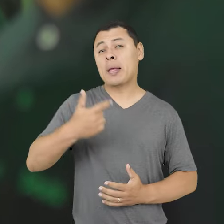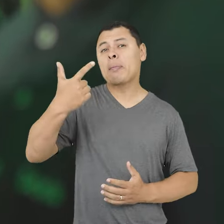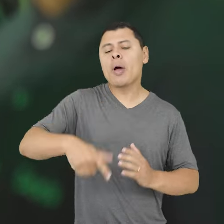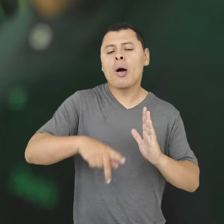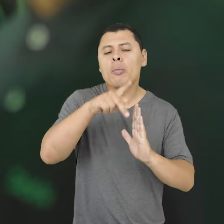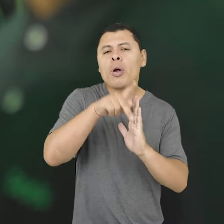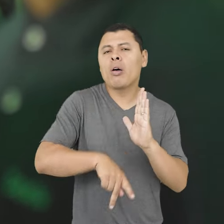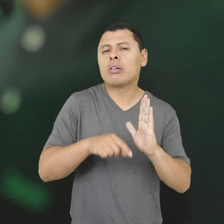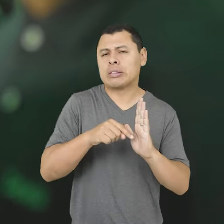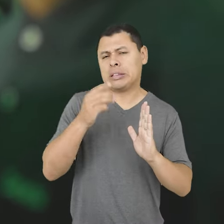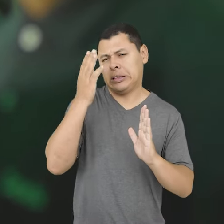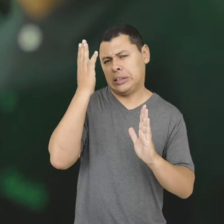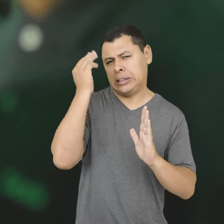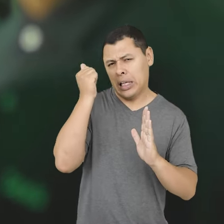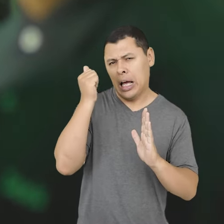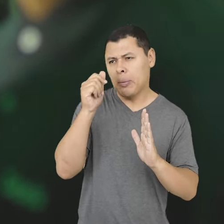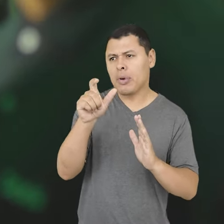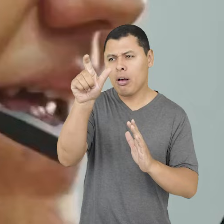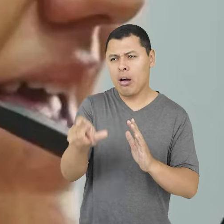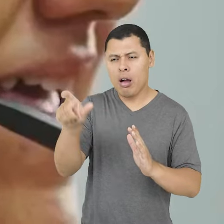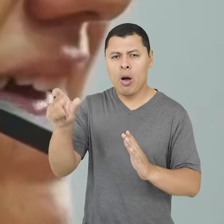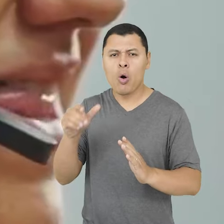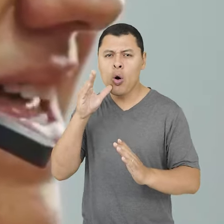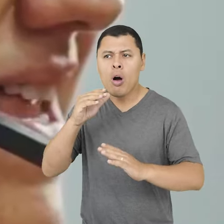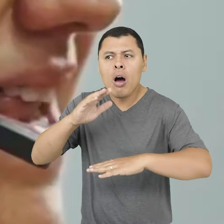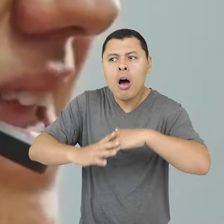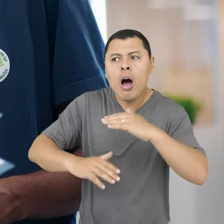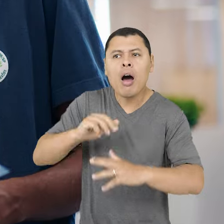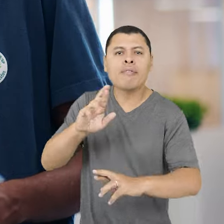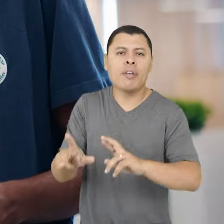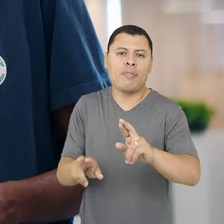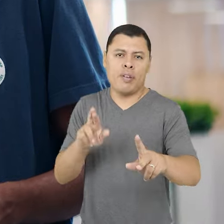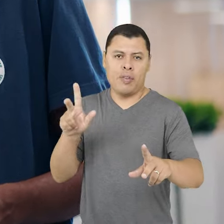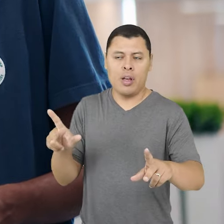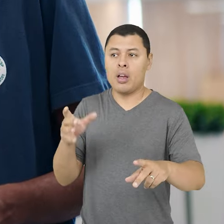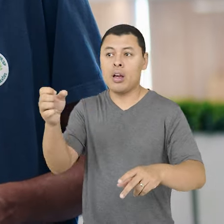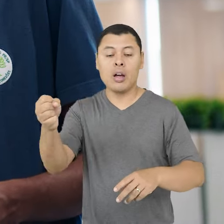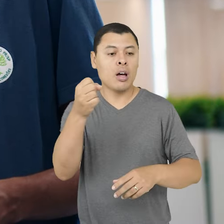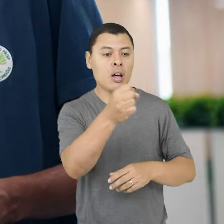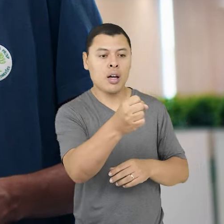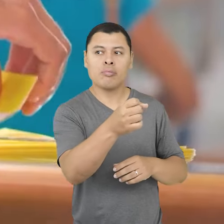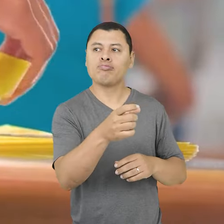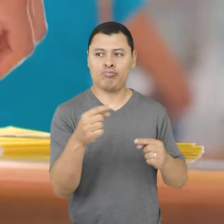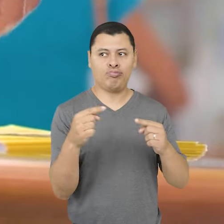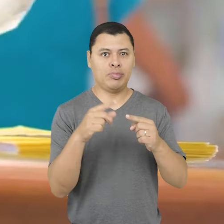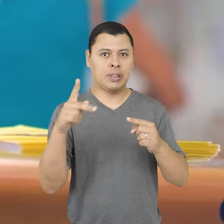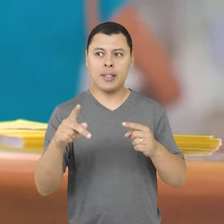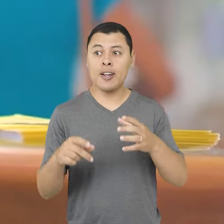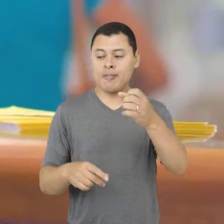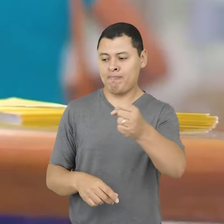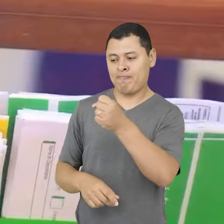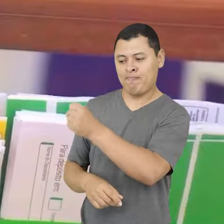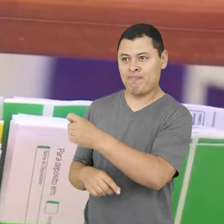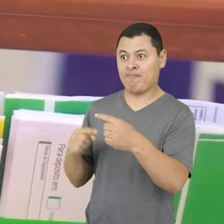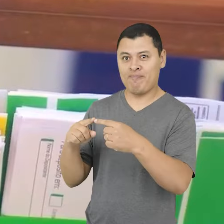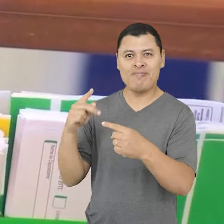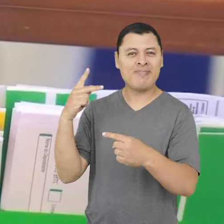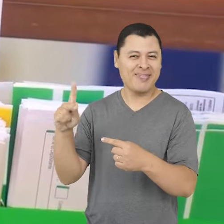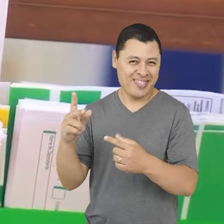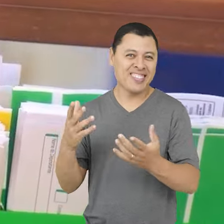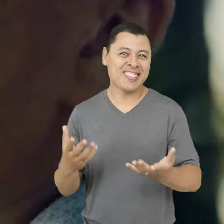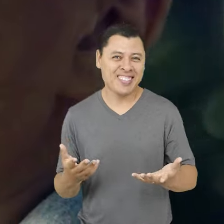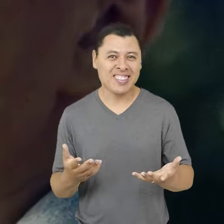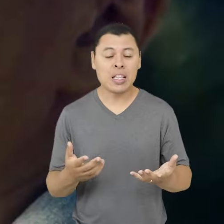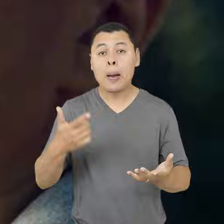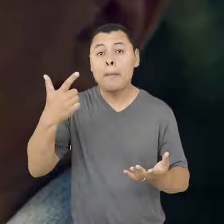O programa reconhece o potencial de cada colaborador, permitindo que eles ocupem cargos em diferentes áreas da